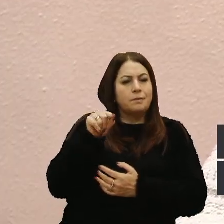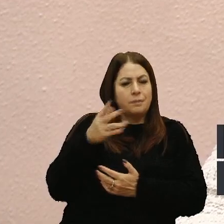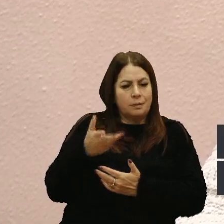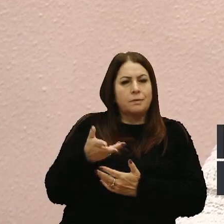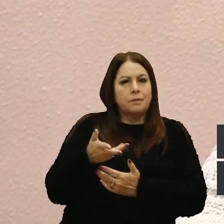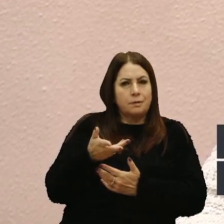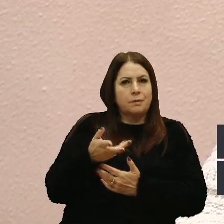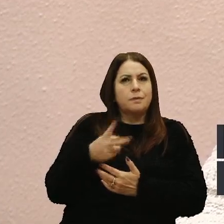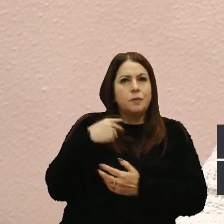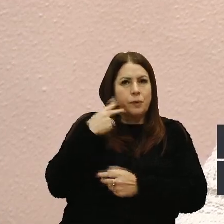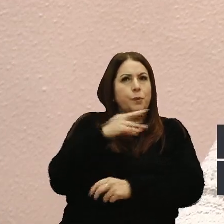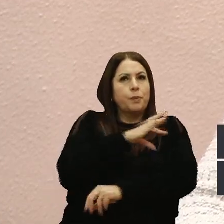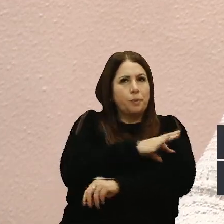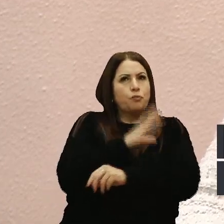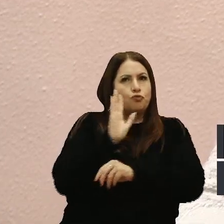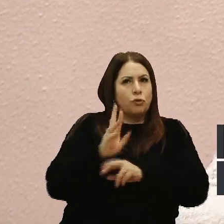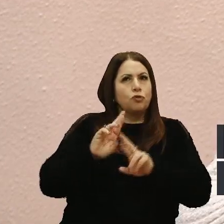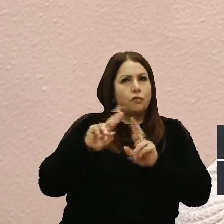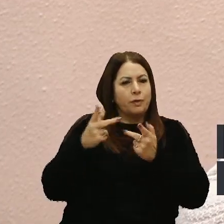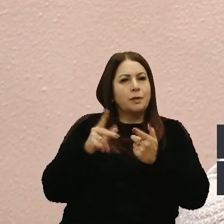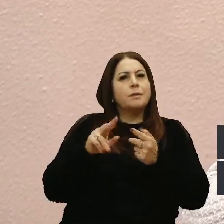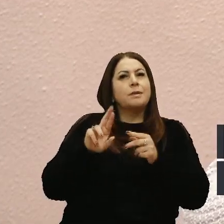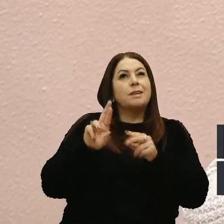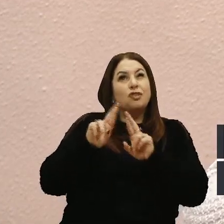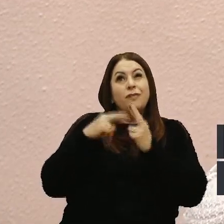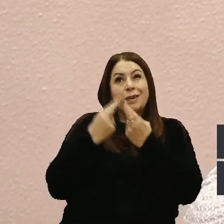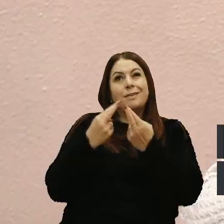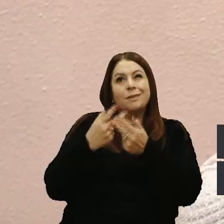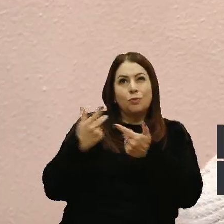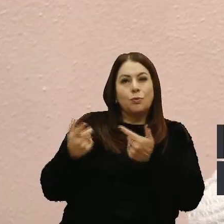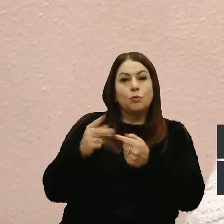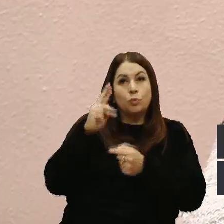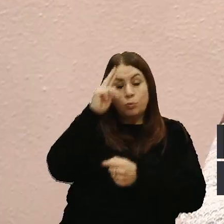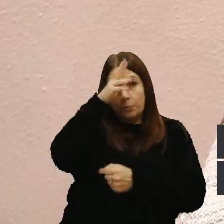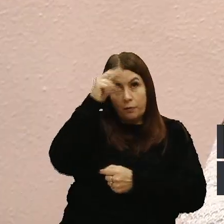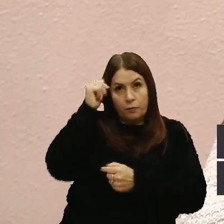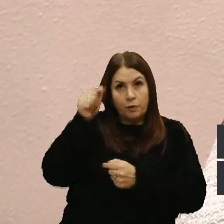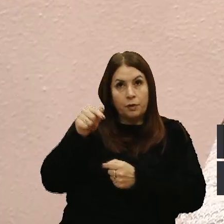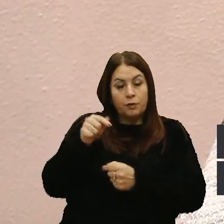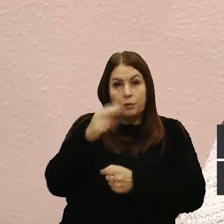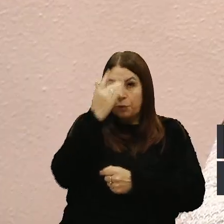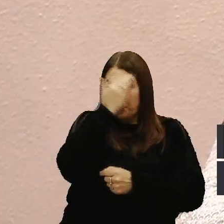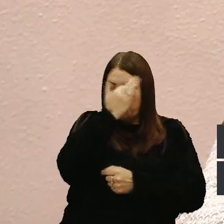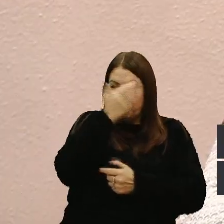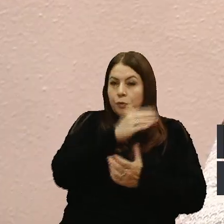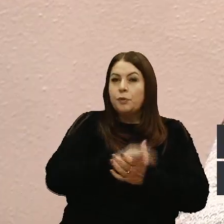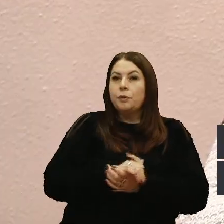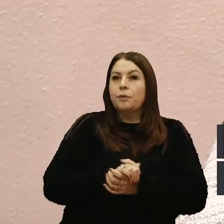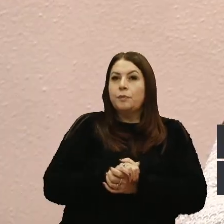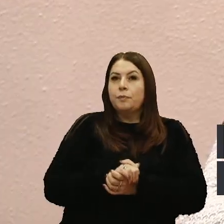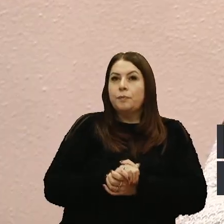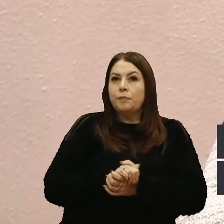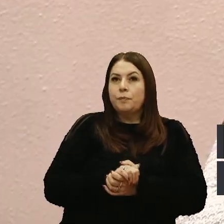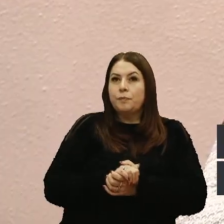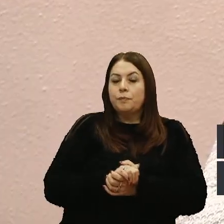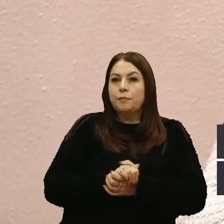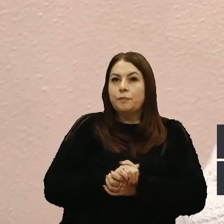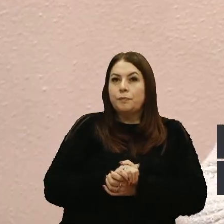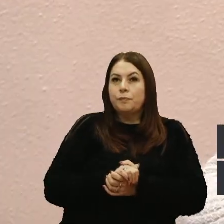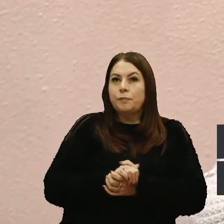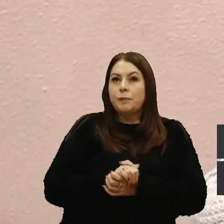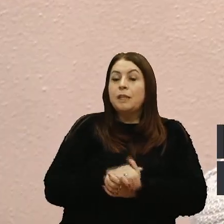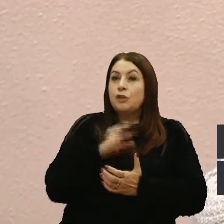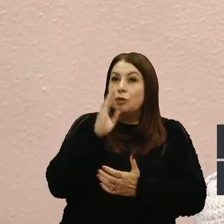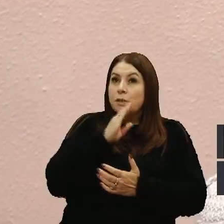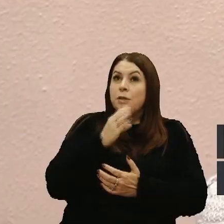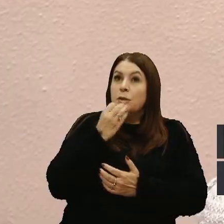vereador Ramon, foram feitas diversas reuniões, inclusive com o prefeito Adiló de Domênico, né, a fim de agilizar. E